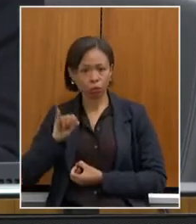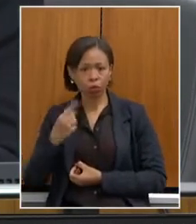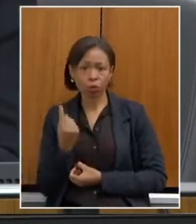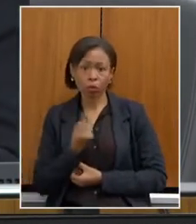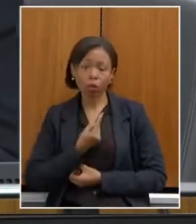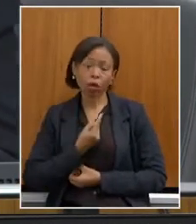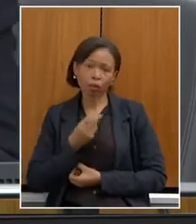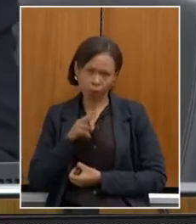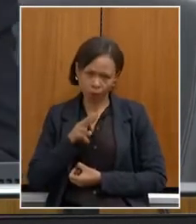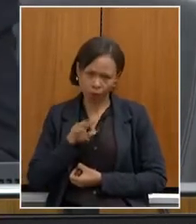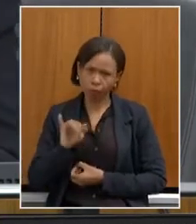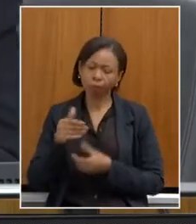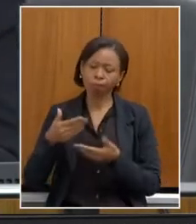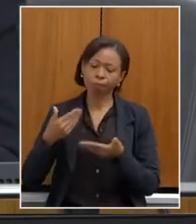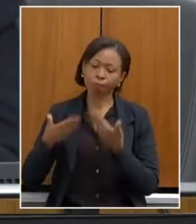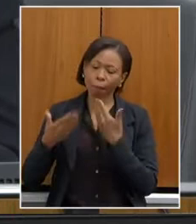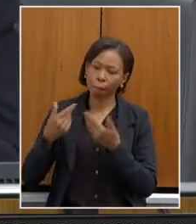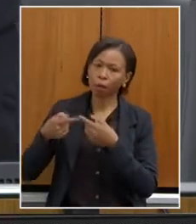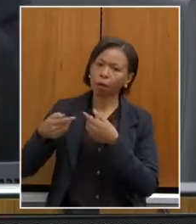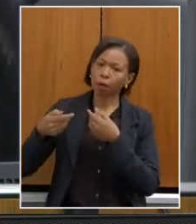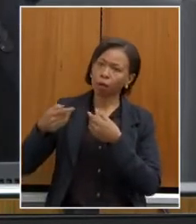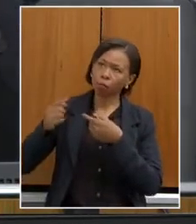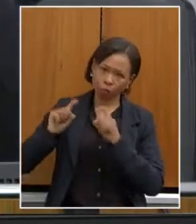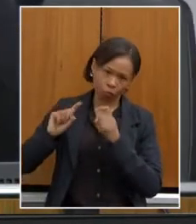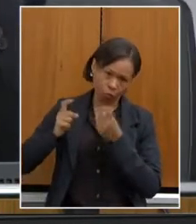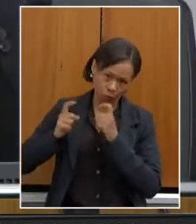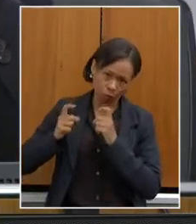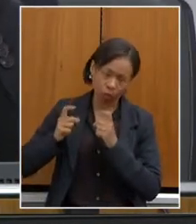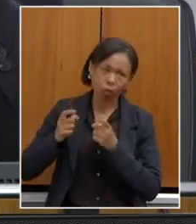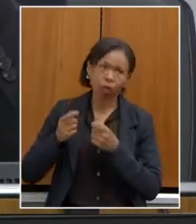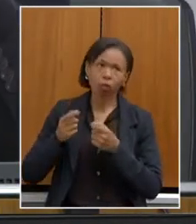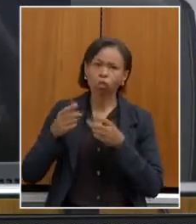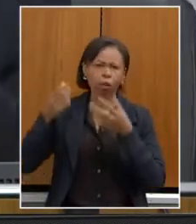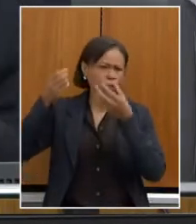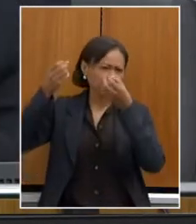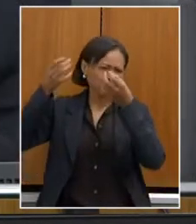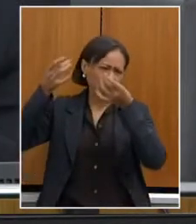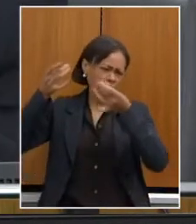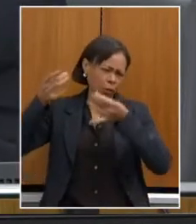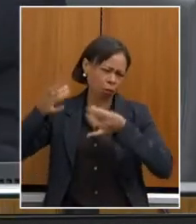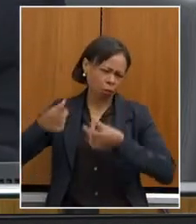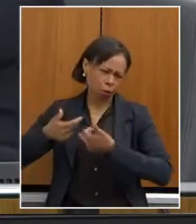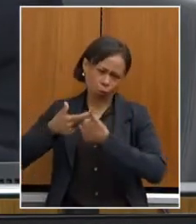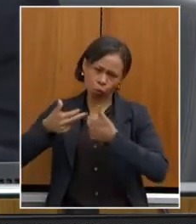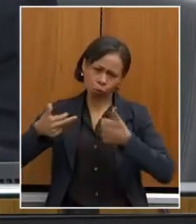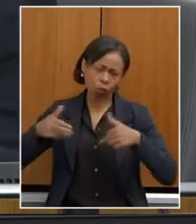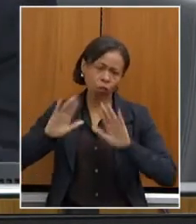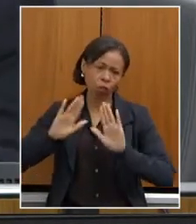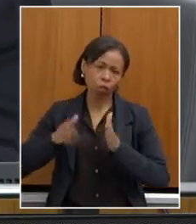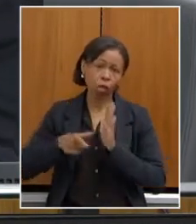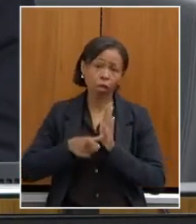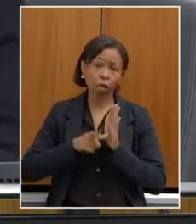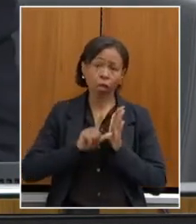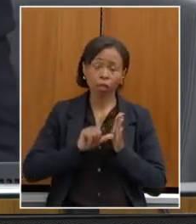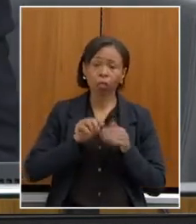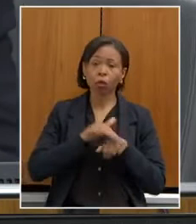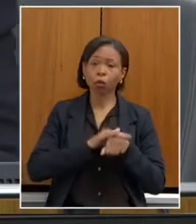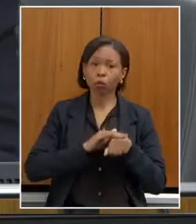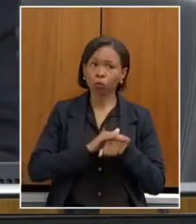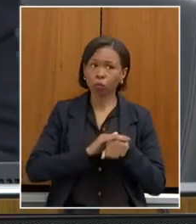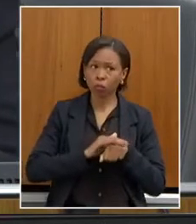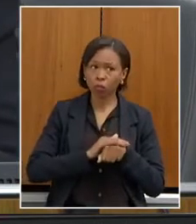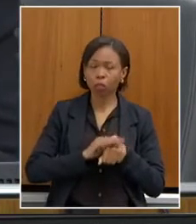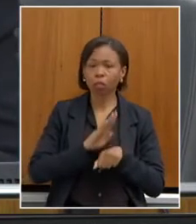isso tudo que foi foi dito aqui tive a oportunidade de conversar com o deputado Bartô também mais cedo sobre UNAI